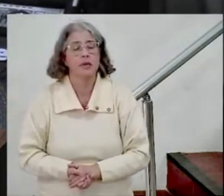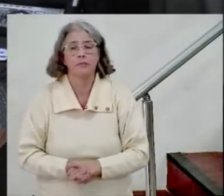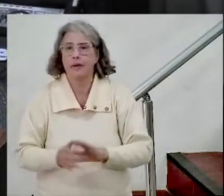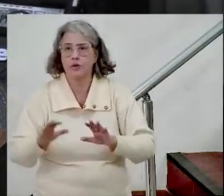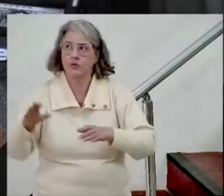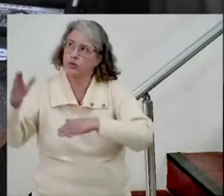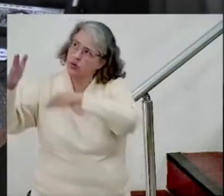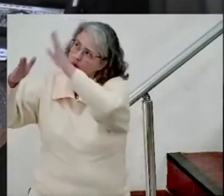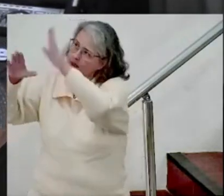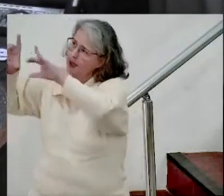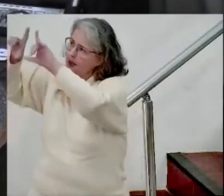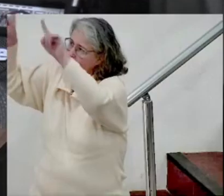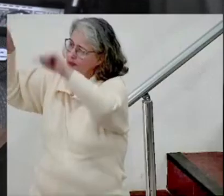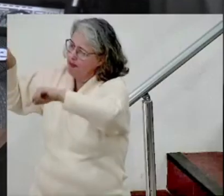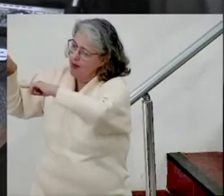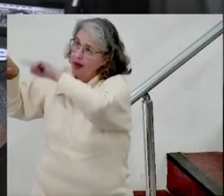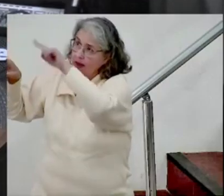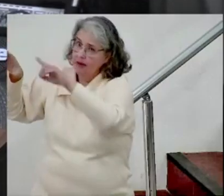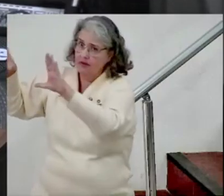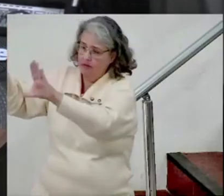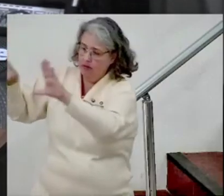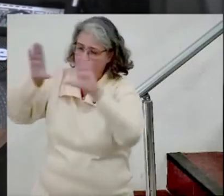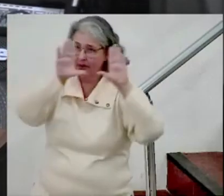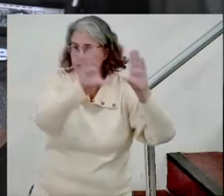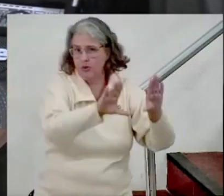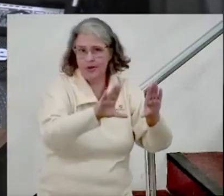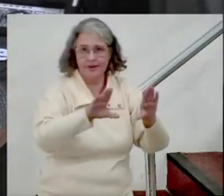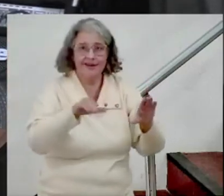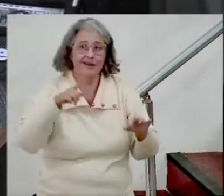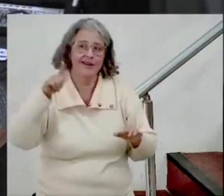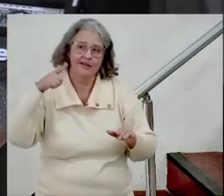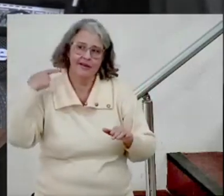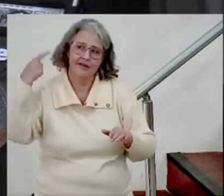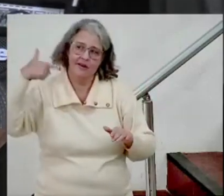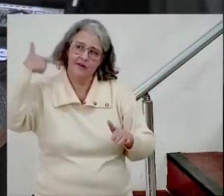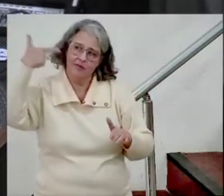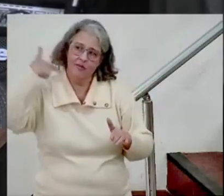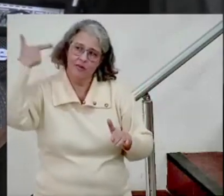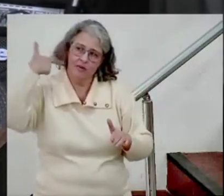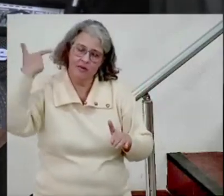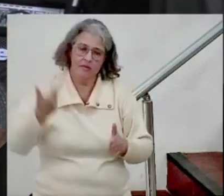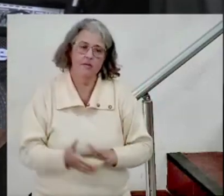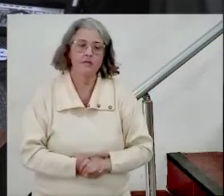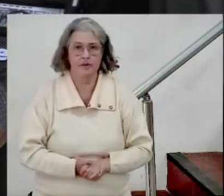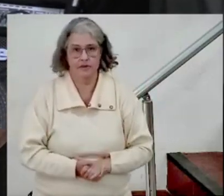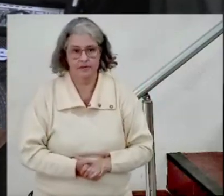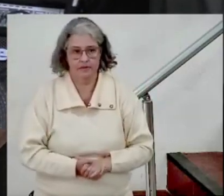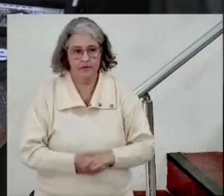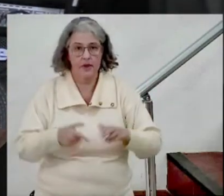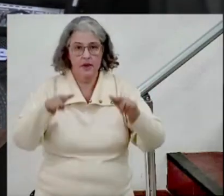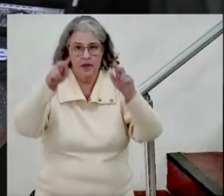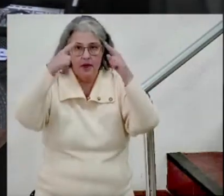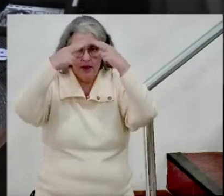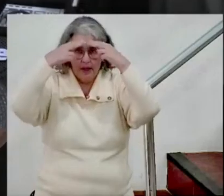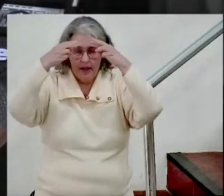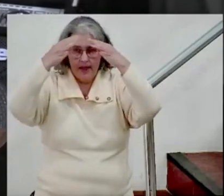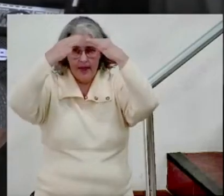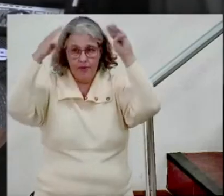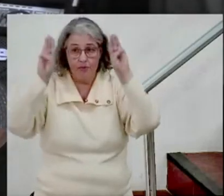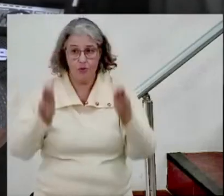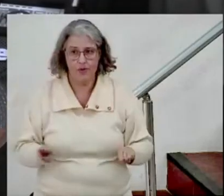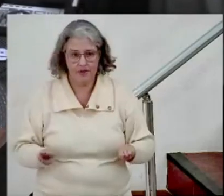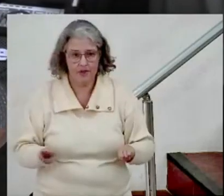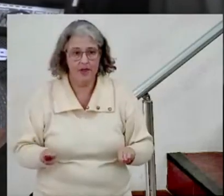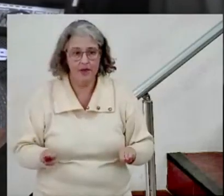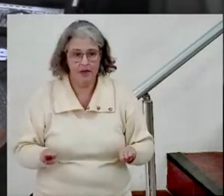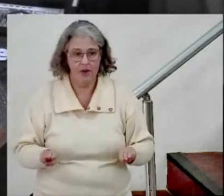pelos arqueólogos britânicos para o Museu de Londres. E lá é como se você tivesse uma imensa história em quadrinhos, retratada em lajes